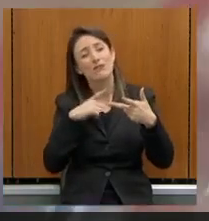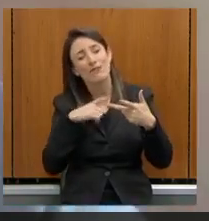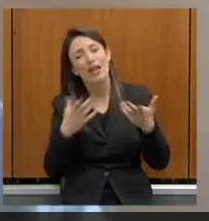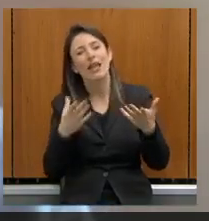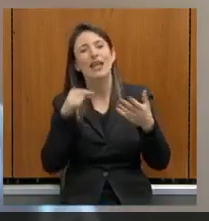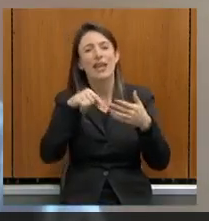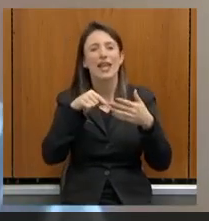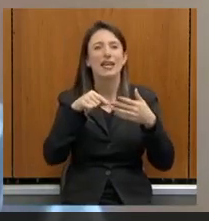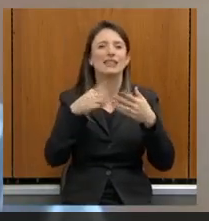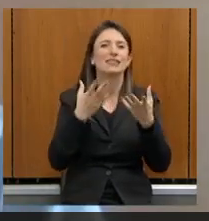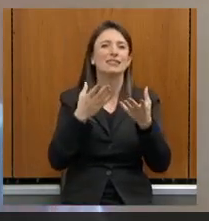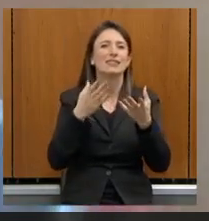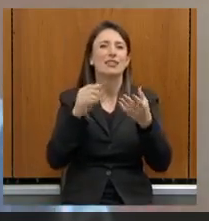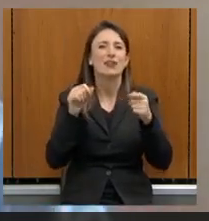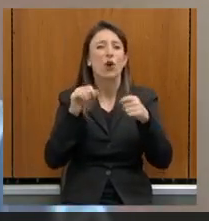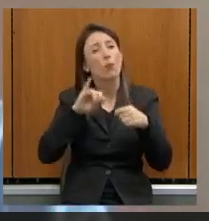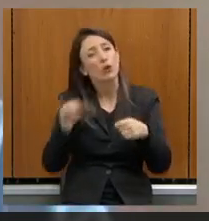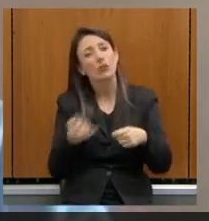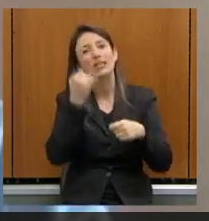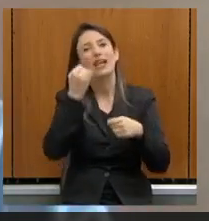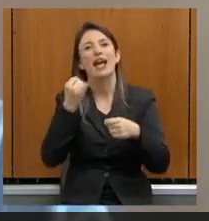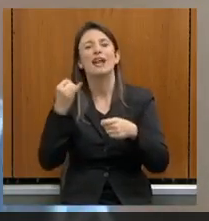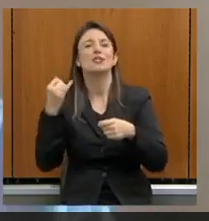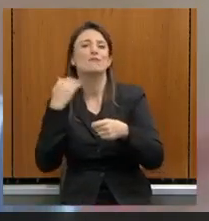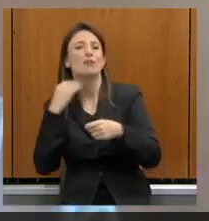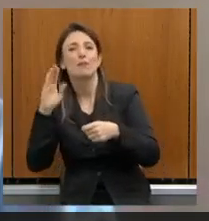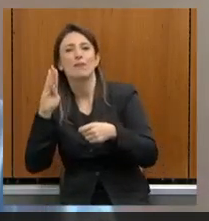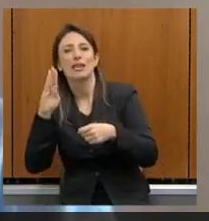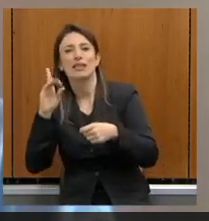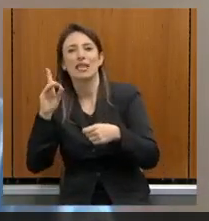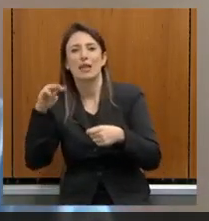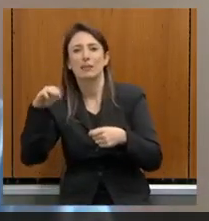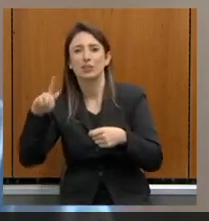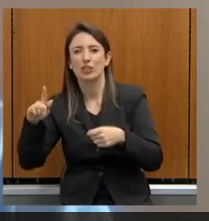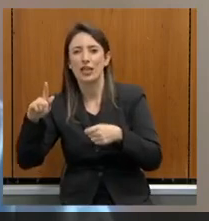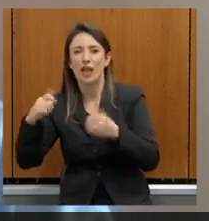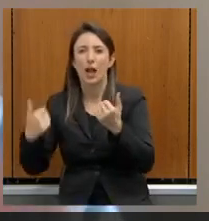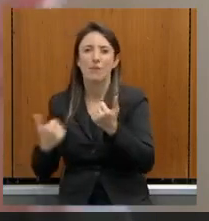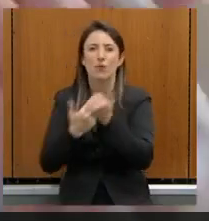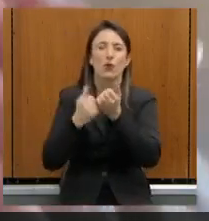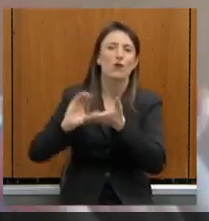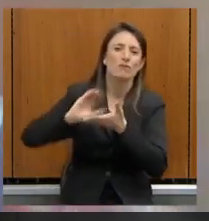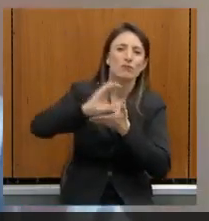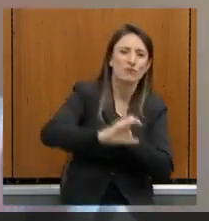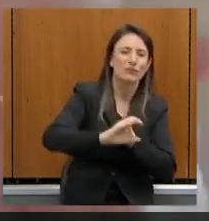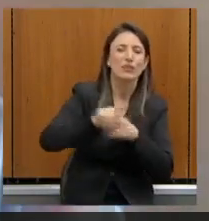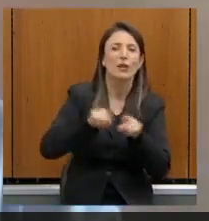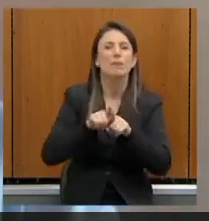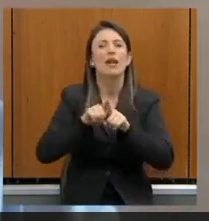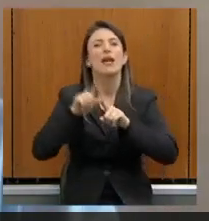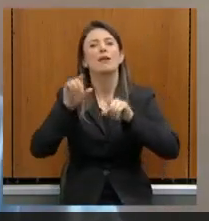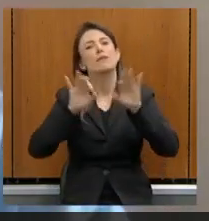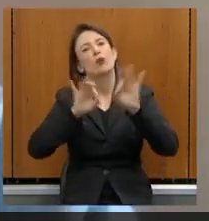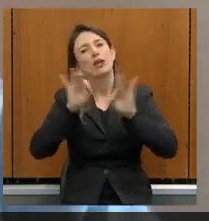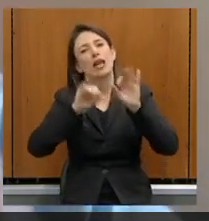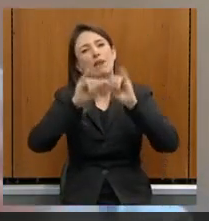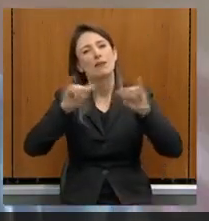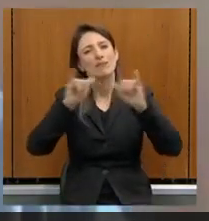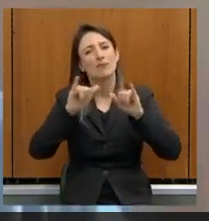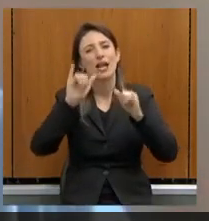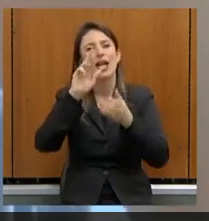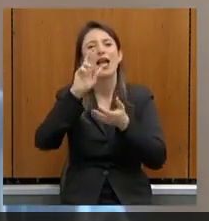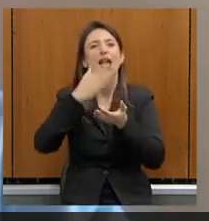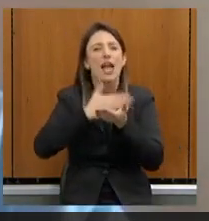e o Recomeça Minas, eu acho que seria muito efetivo a ampliação para esse